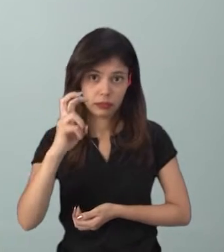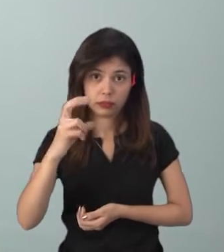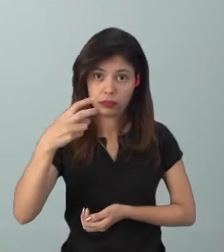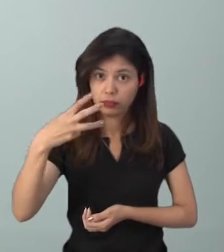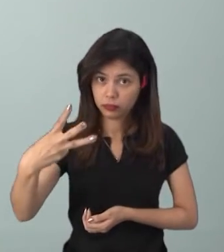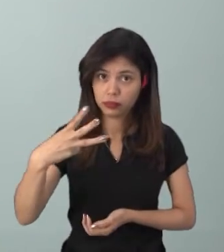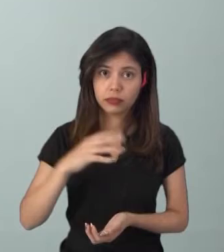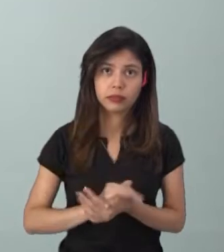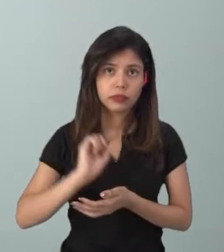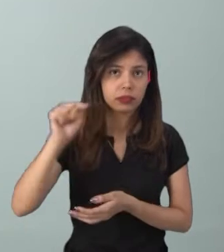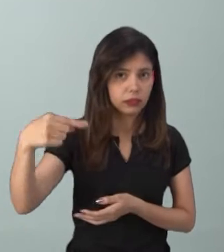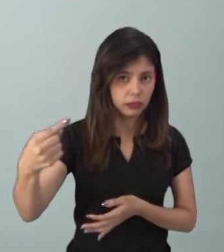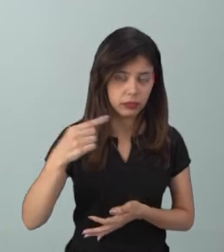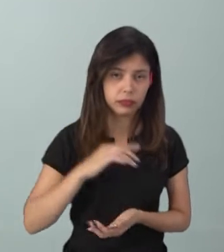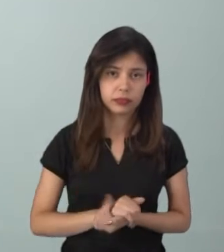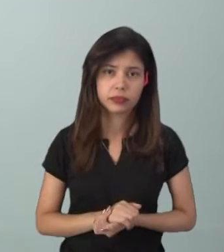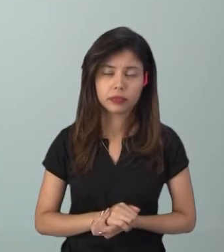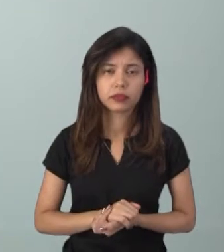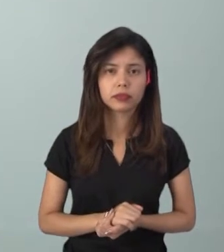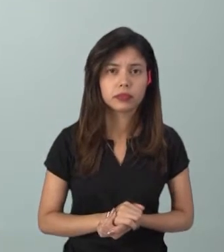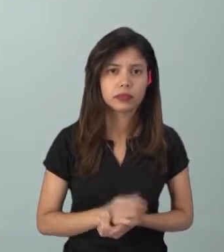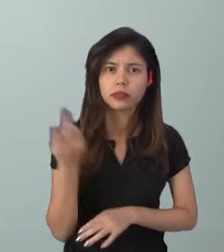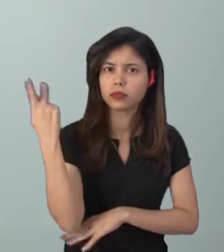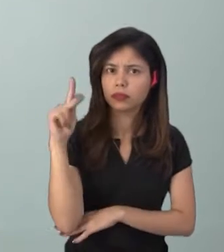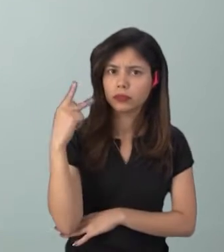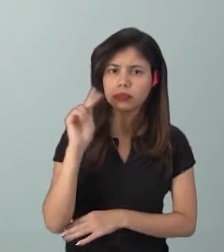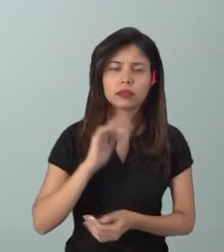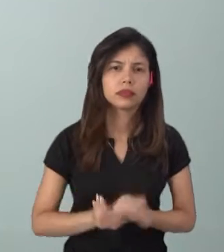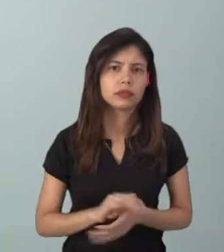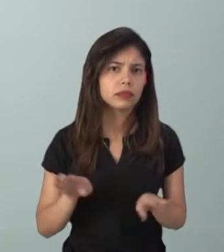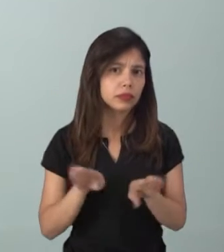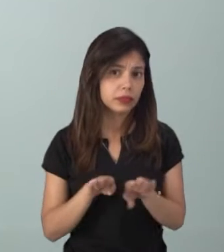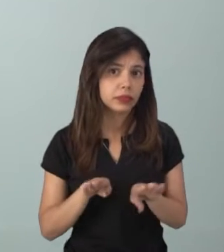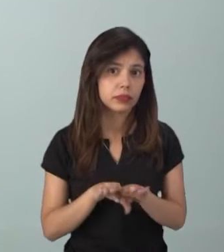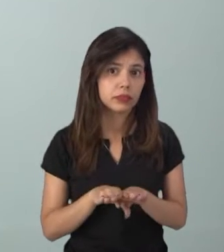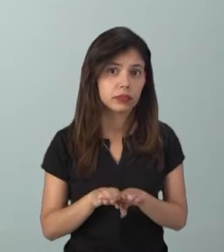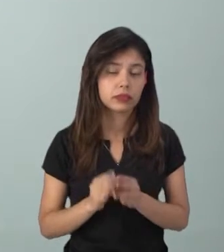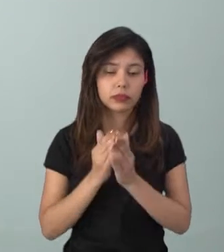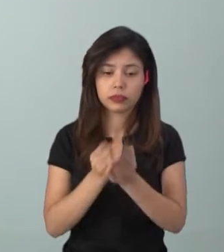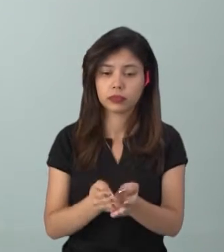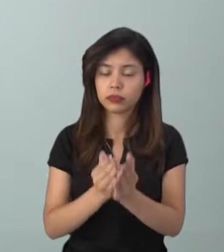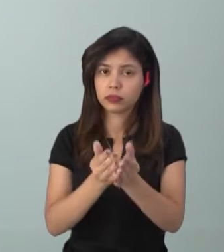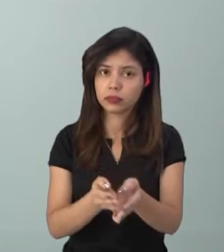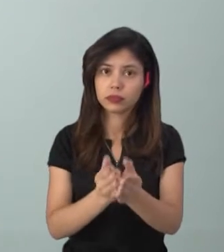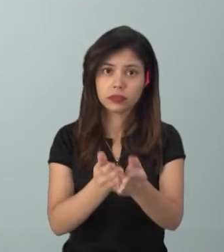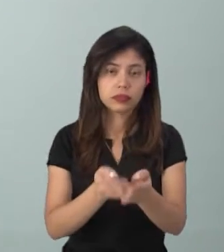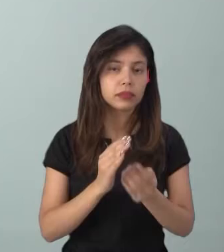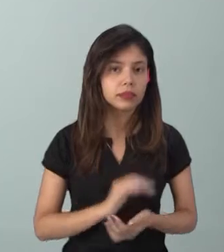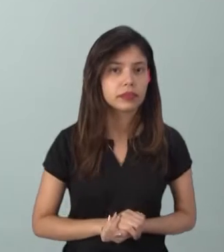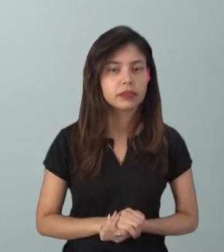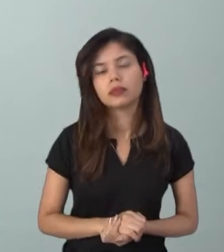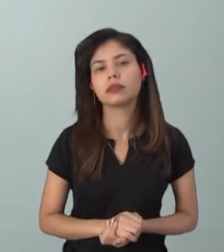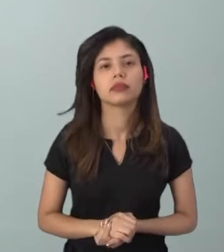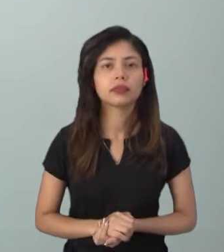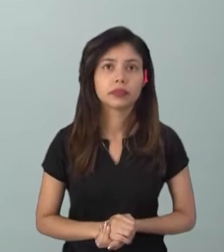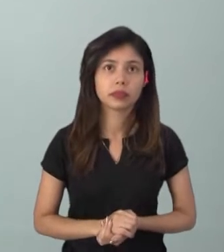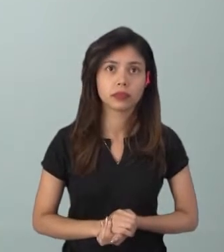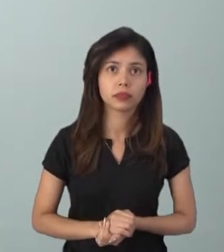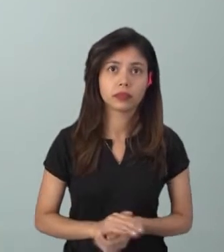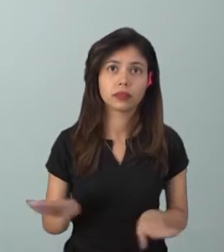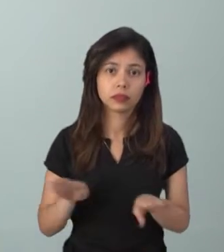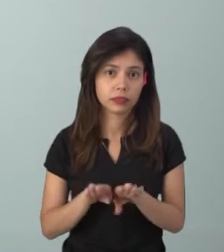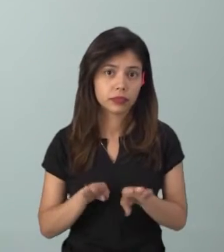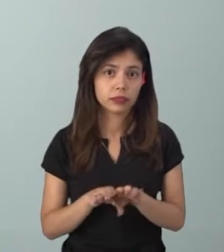1453 depois de Cristo, né? Que é o período das grandes navegações, onde Espanha e Portugal se lançam nos mares